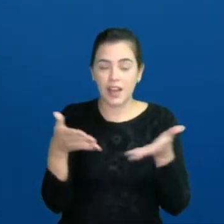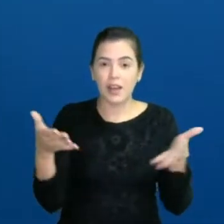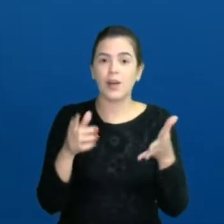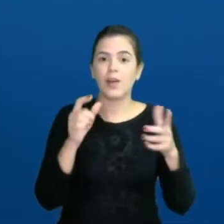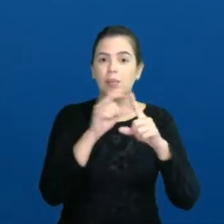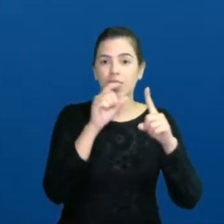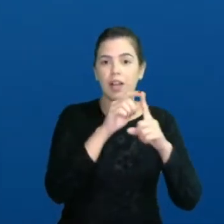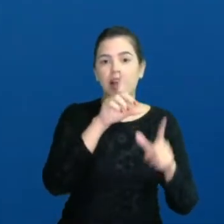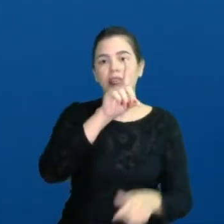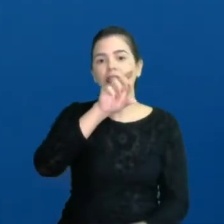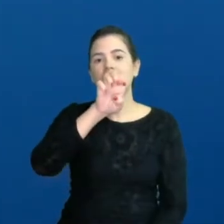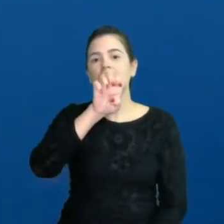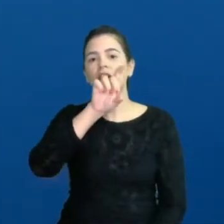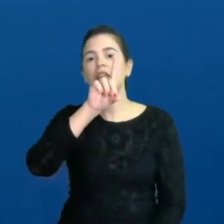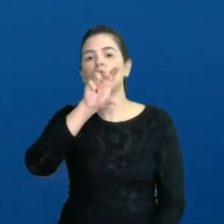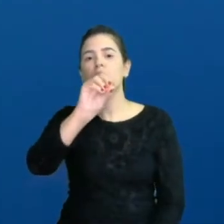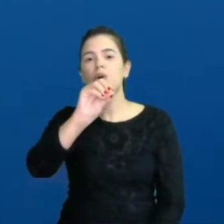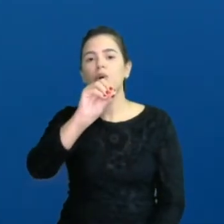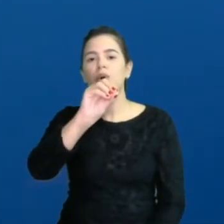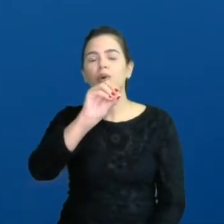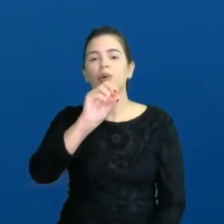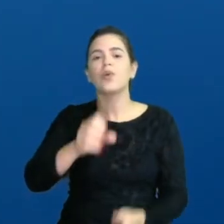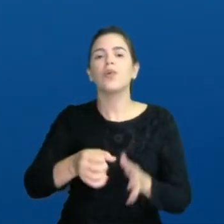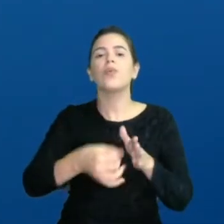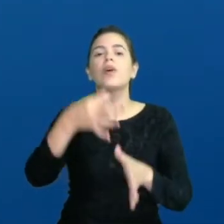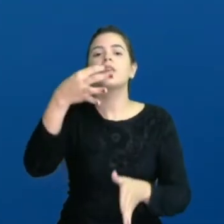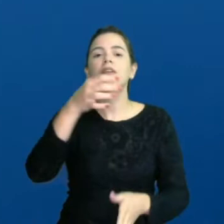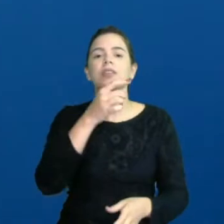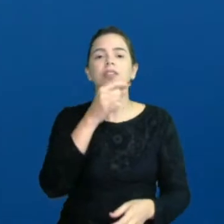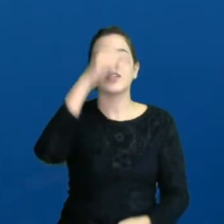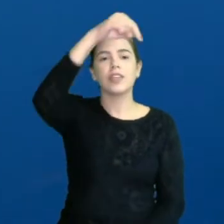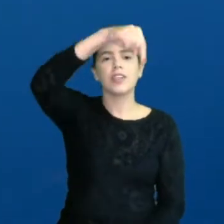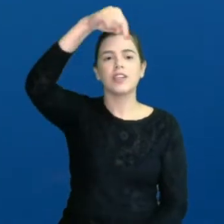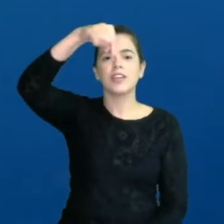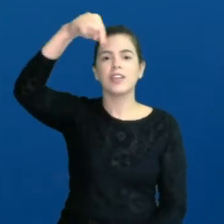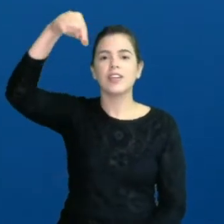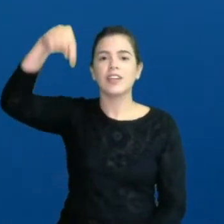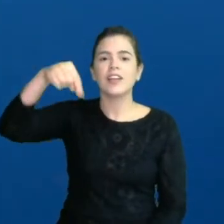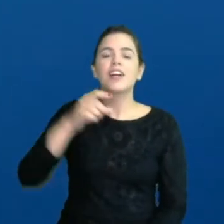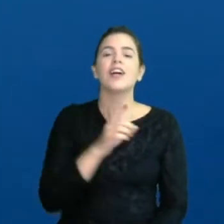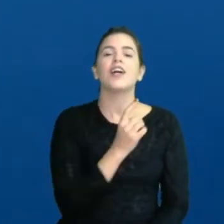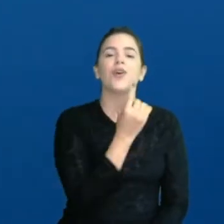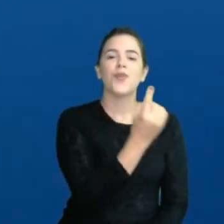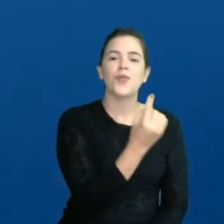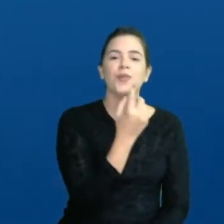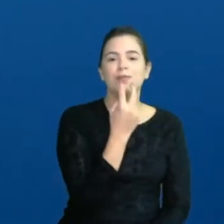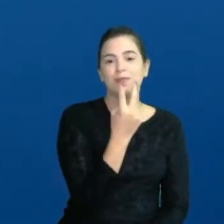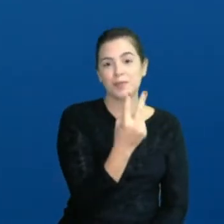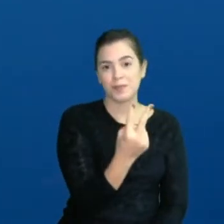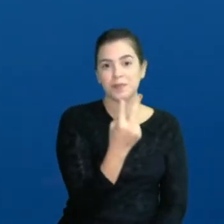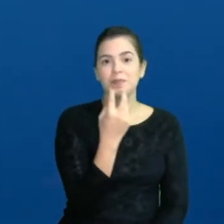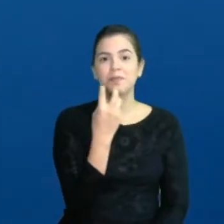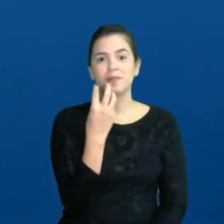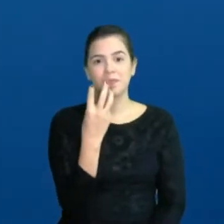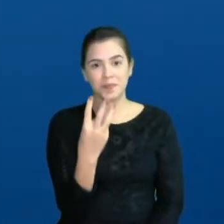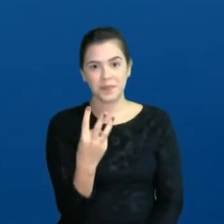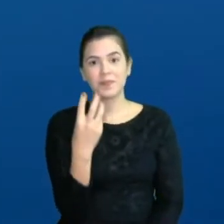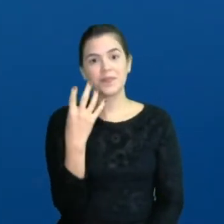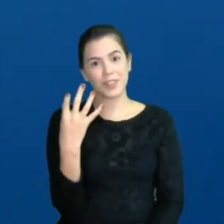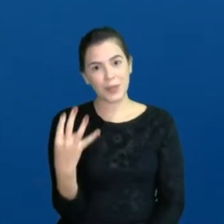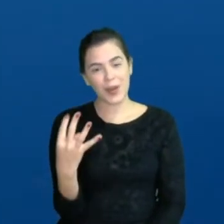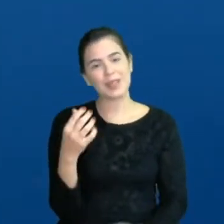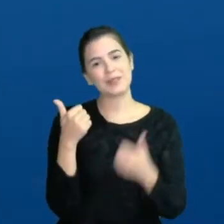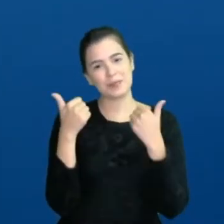quantas letras? Conta aí em casa para eu ver. 1, 2, 3,